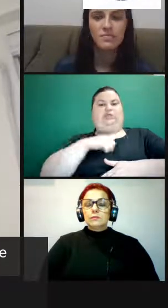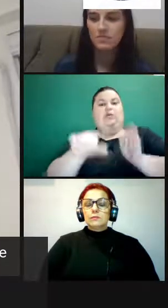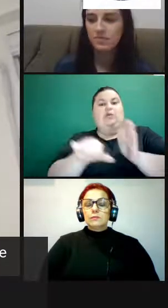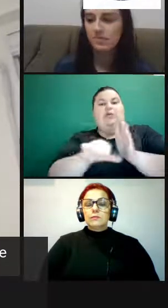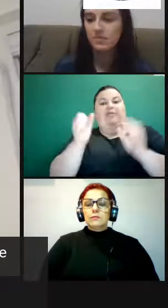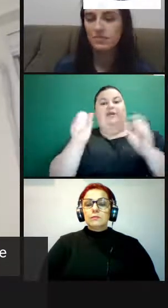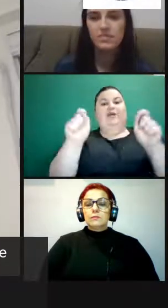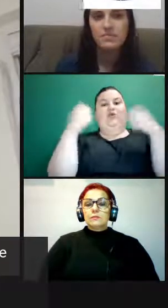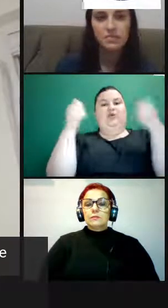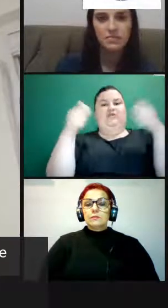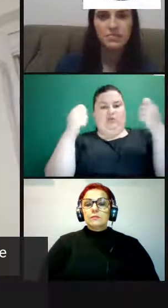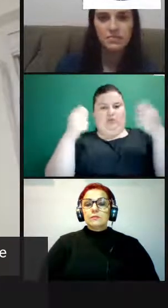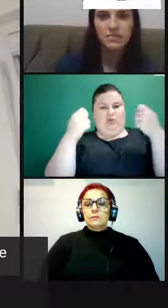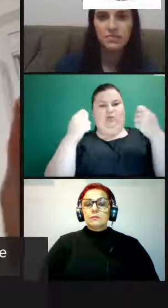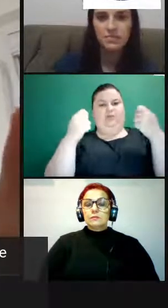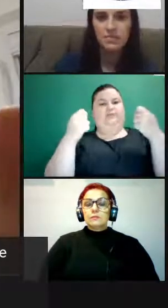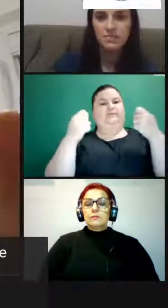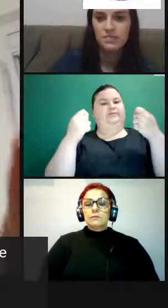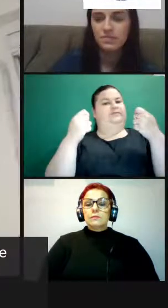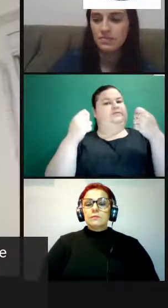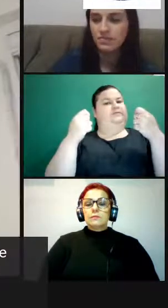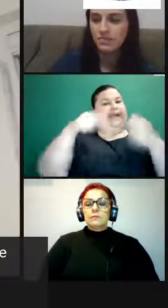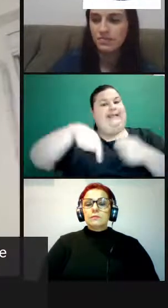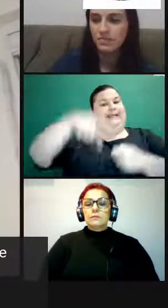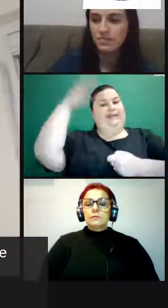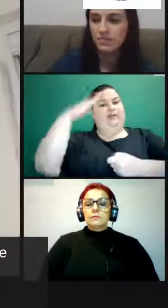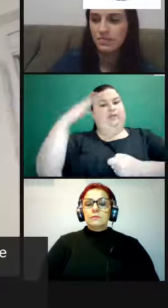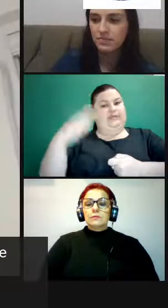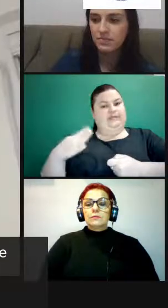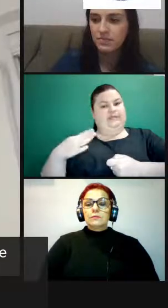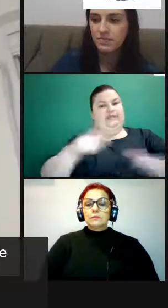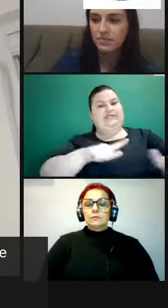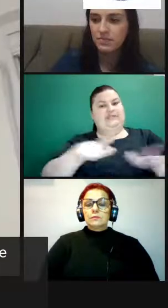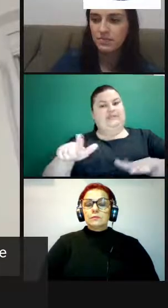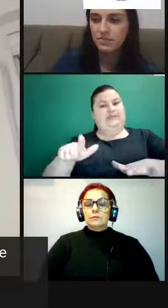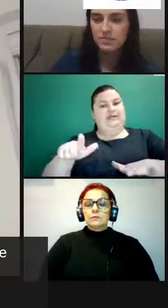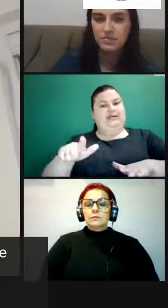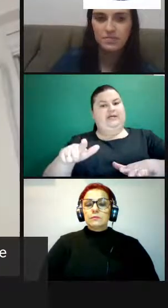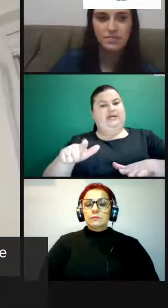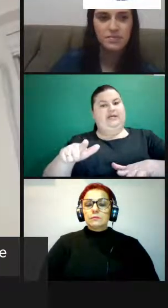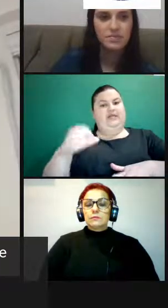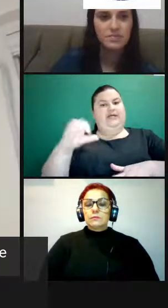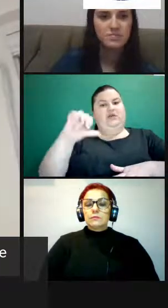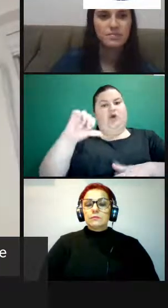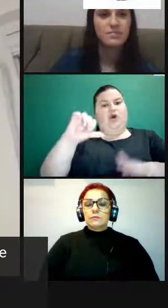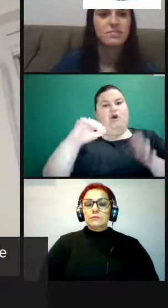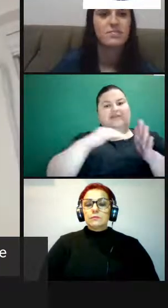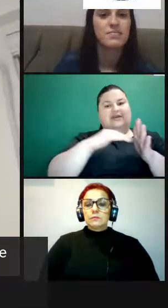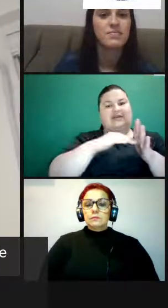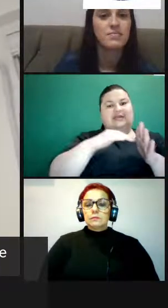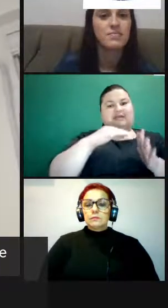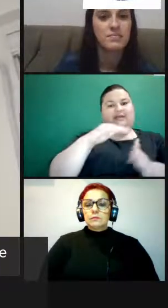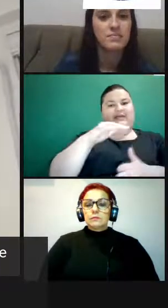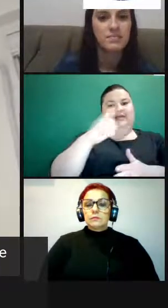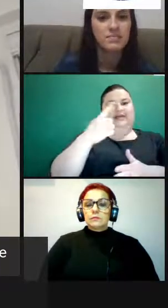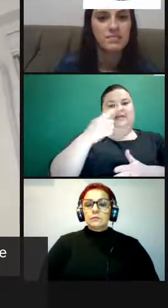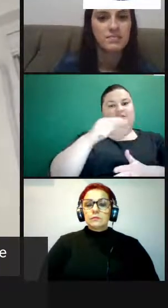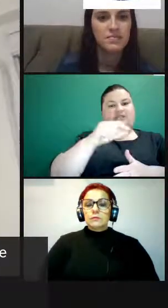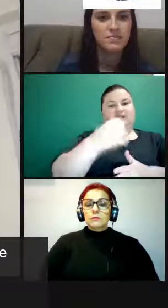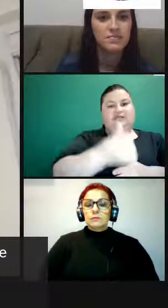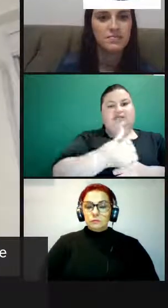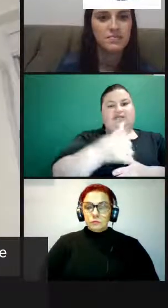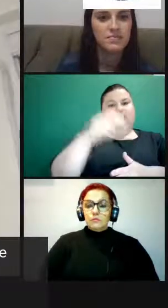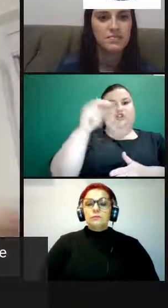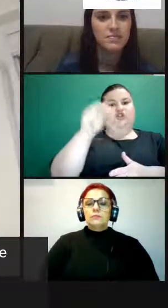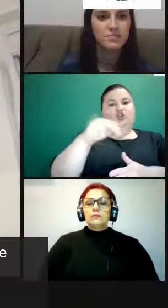empreendedorismo para biólogos aqui no Brasil e o empreendedor vai acontecer do dia nove até o dia Dezesseis